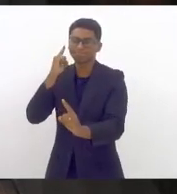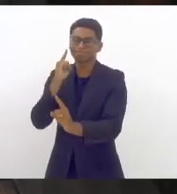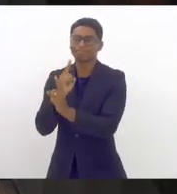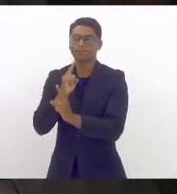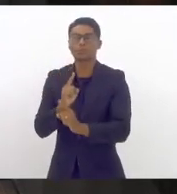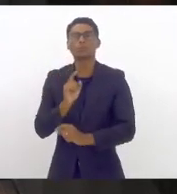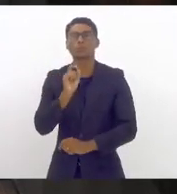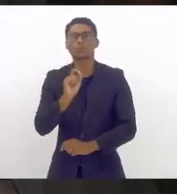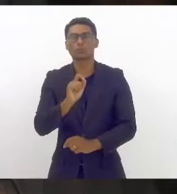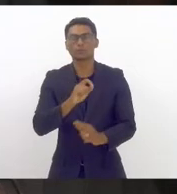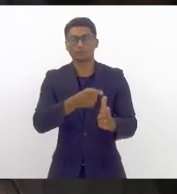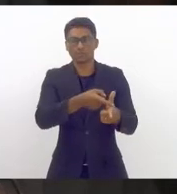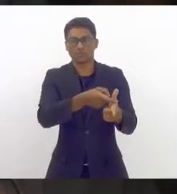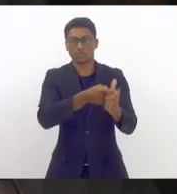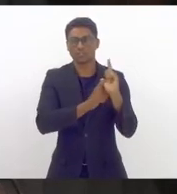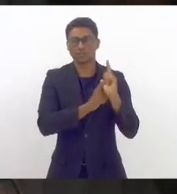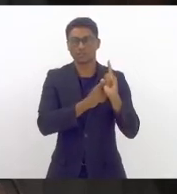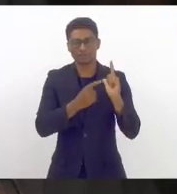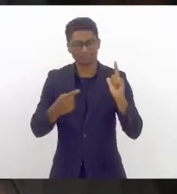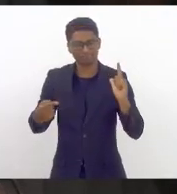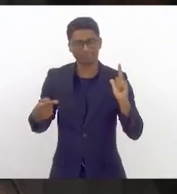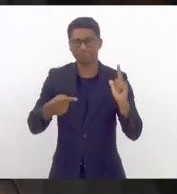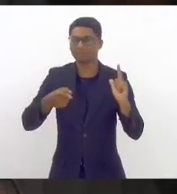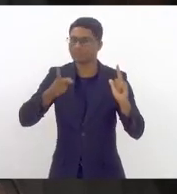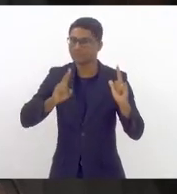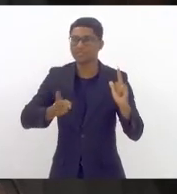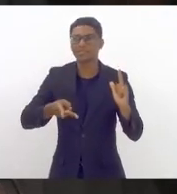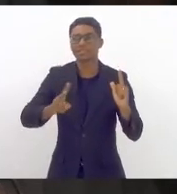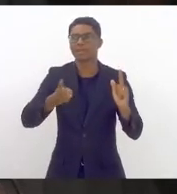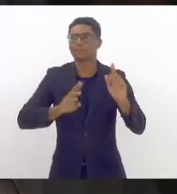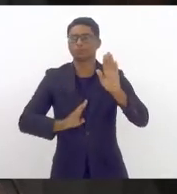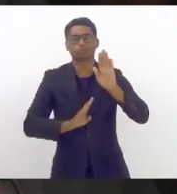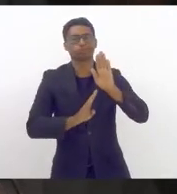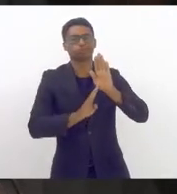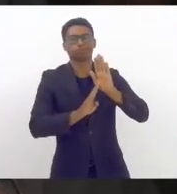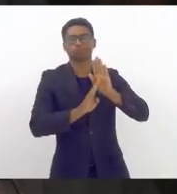que a dívida terá sempre caráter ascendente